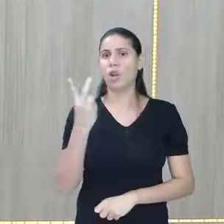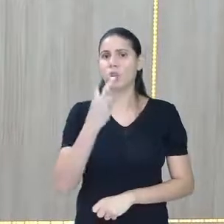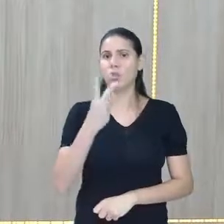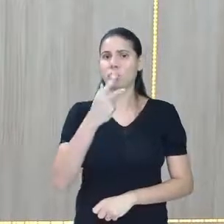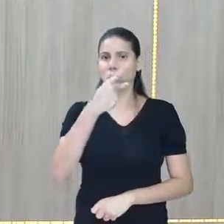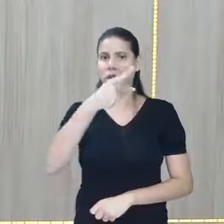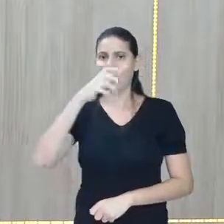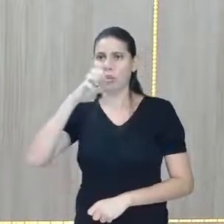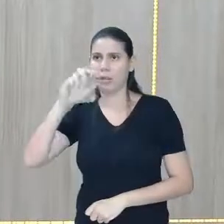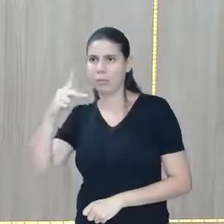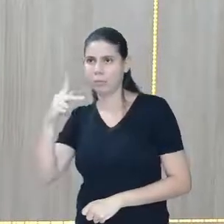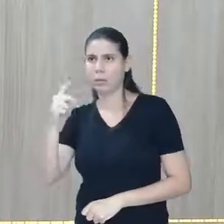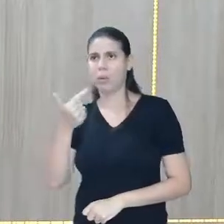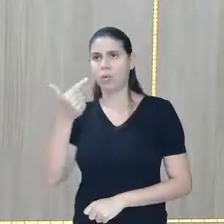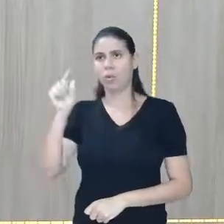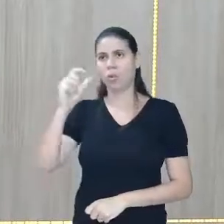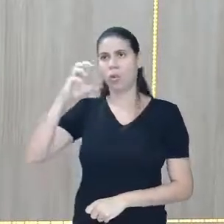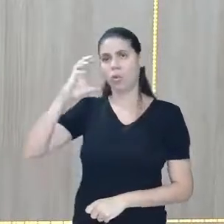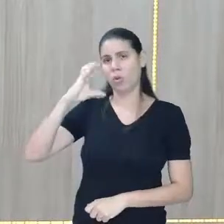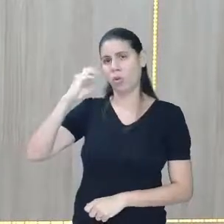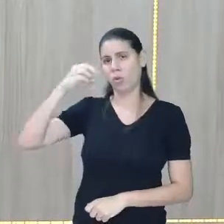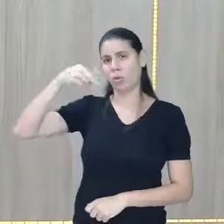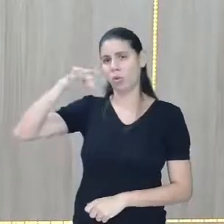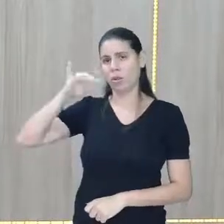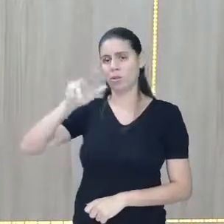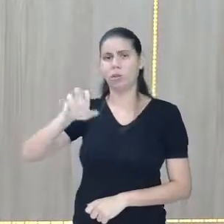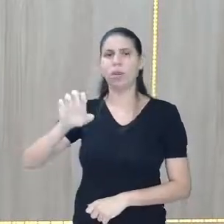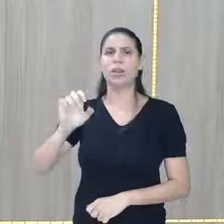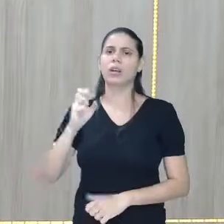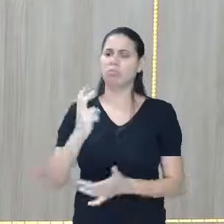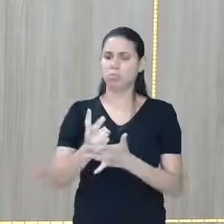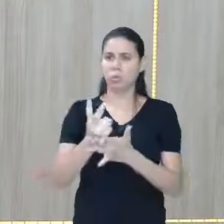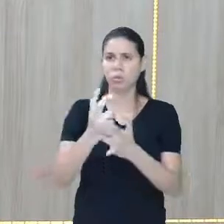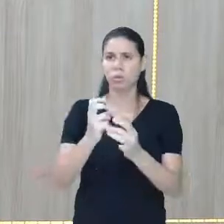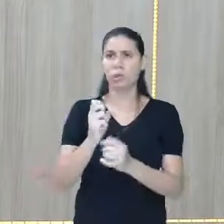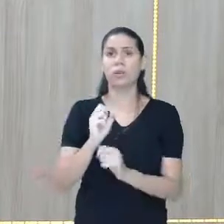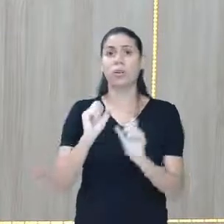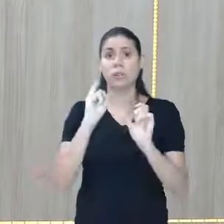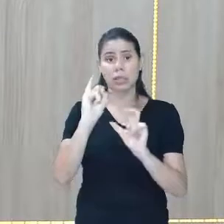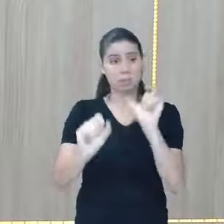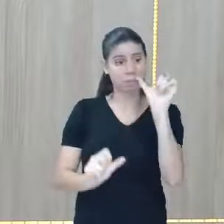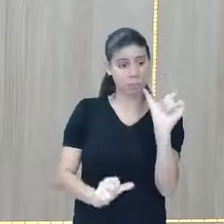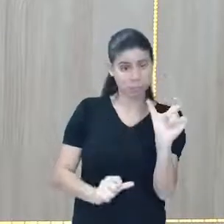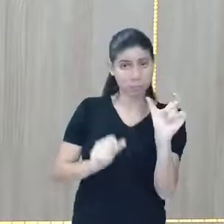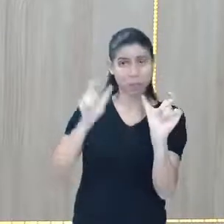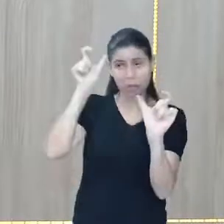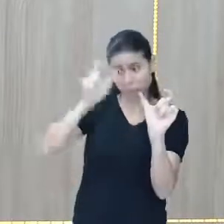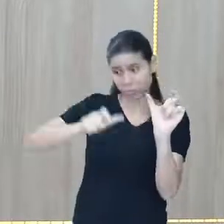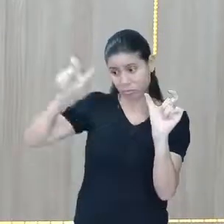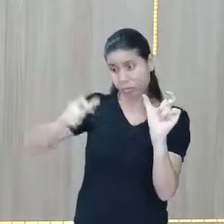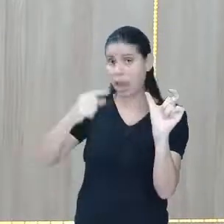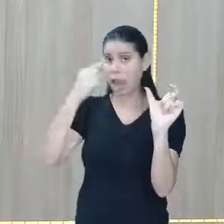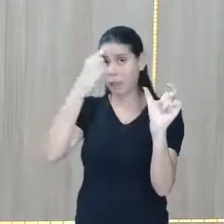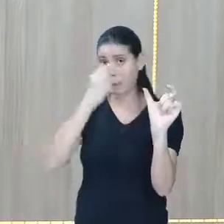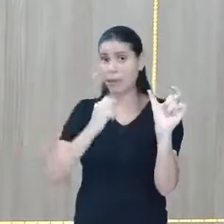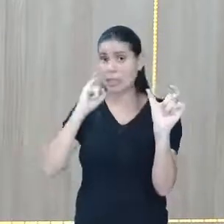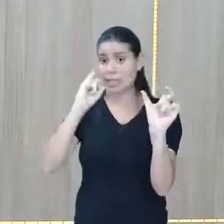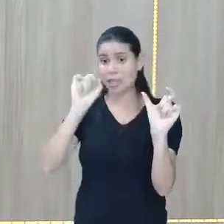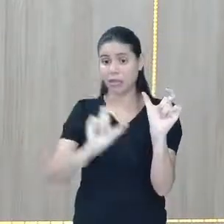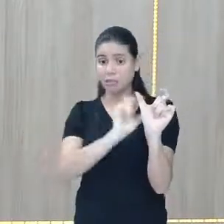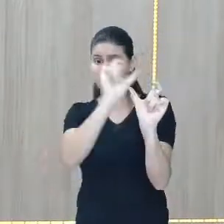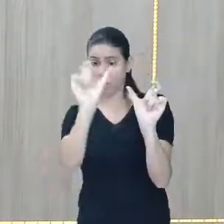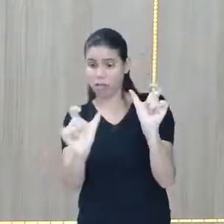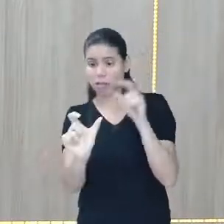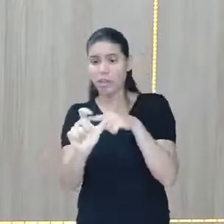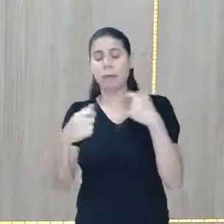função. Esses verbos aqui todos, se você coloca outro verbo depois dele, esse outro verbo tem que ter ing, tá? Olha lá, keep,